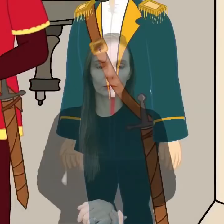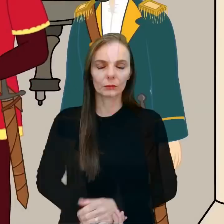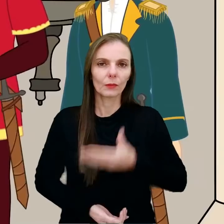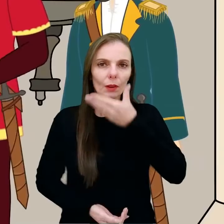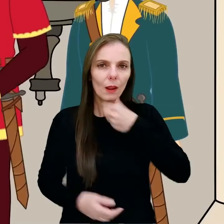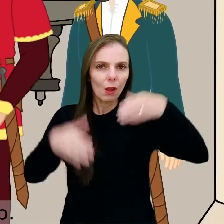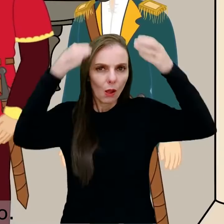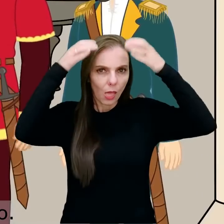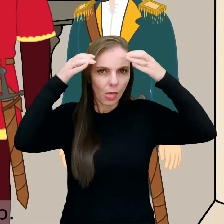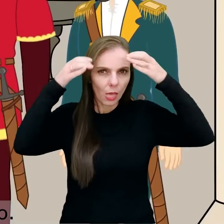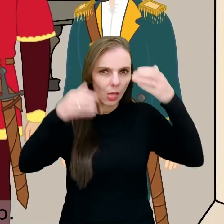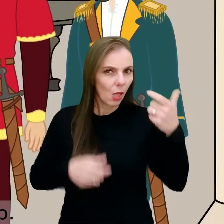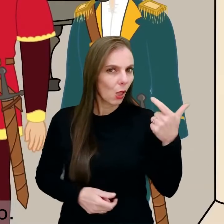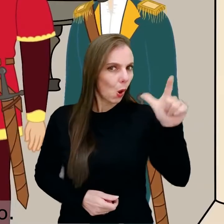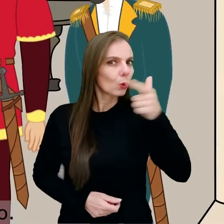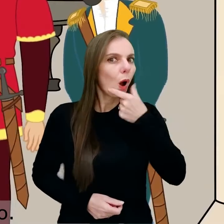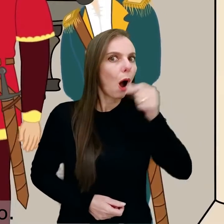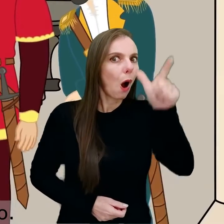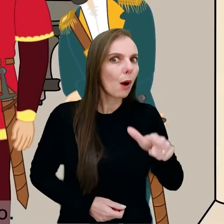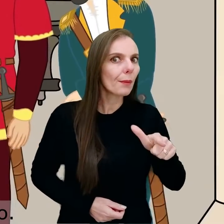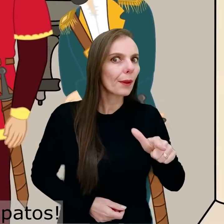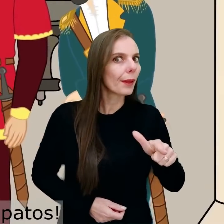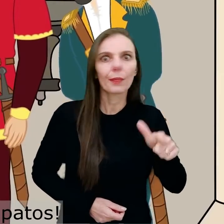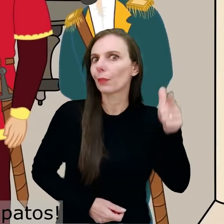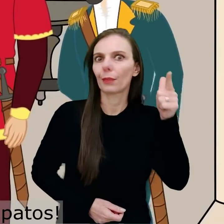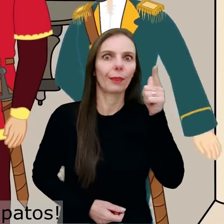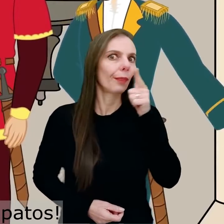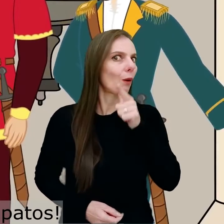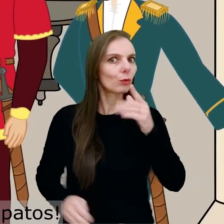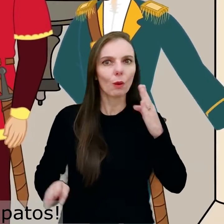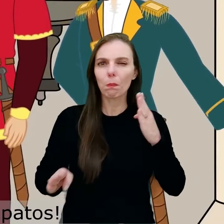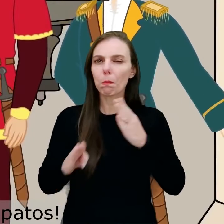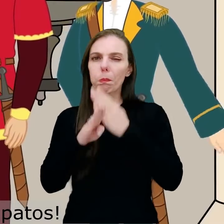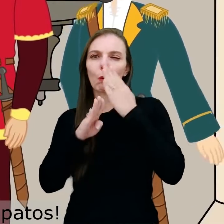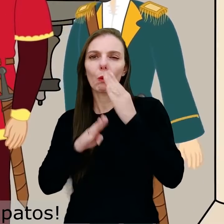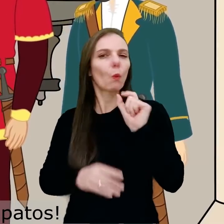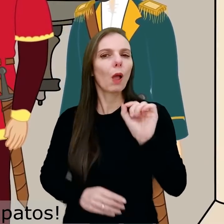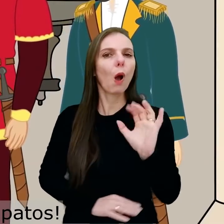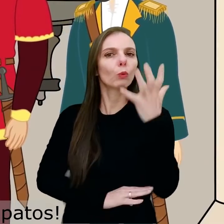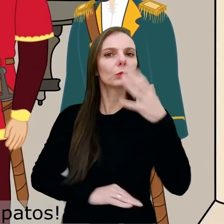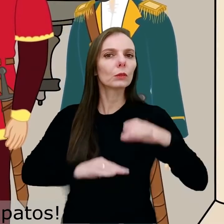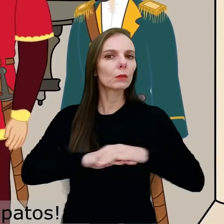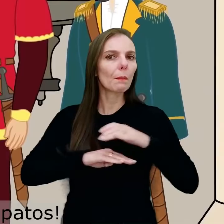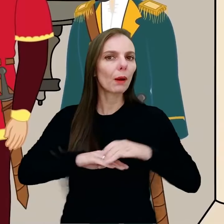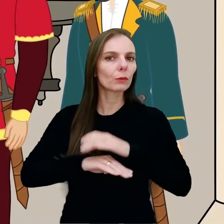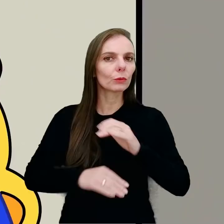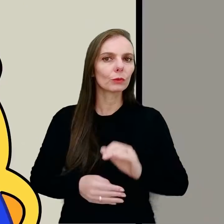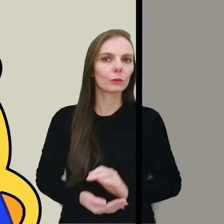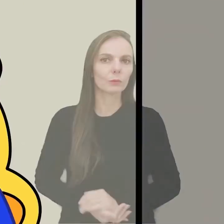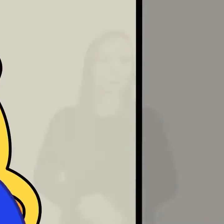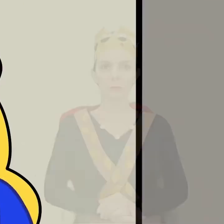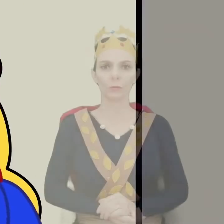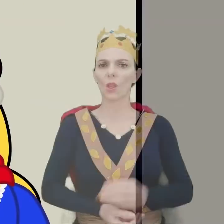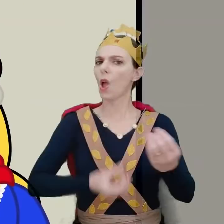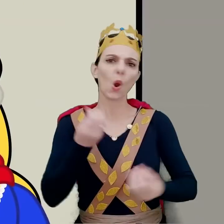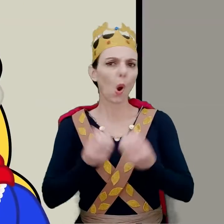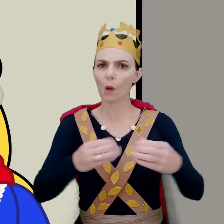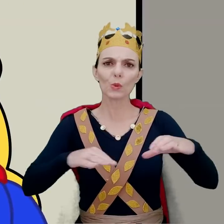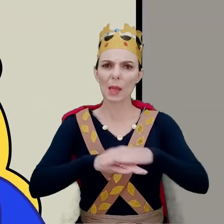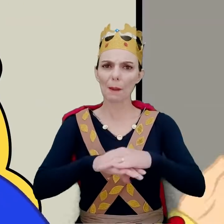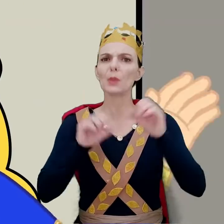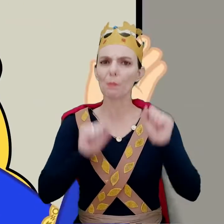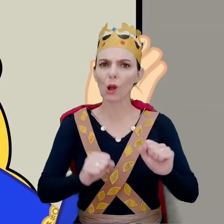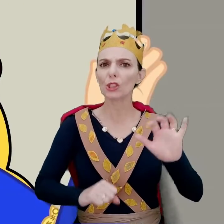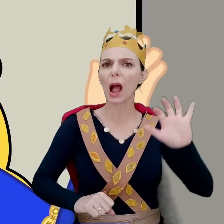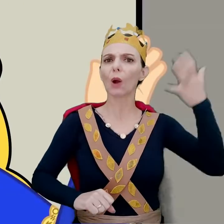Nem o rei, nem nenhum outro homem do castelo conseguia resolver o mistério dos sapatos. Como um par